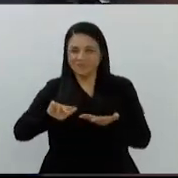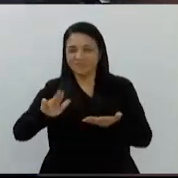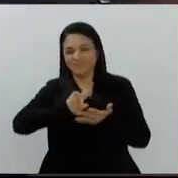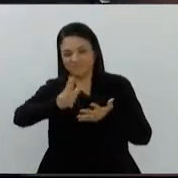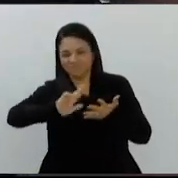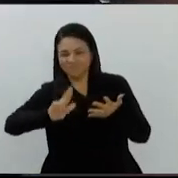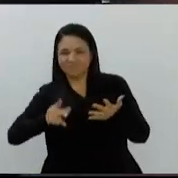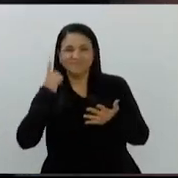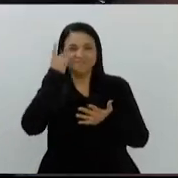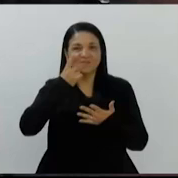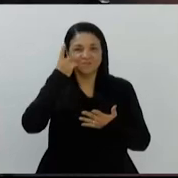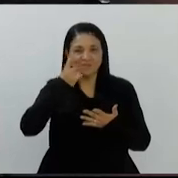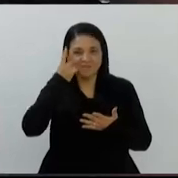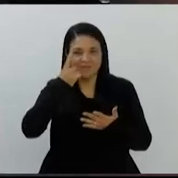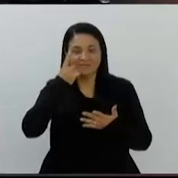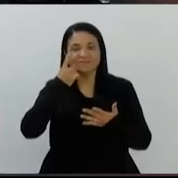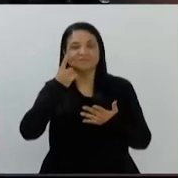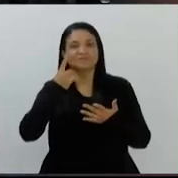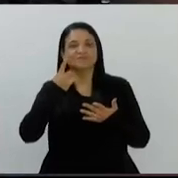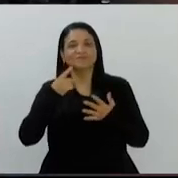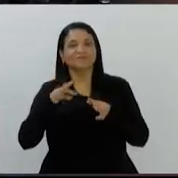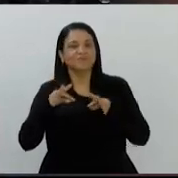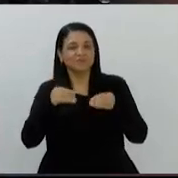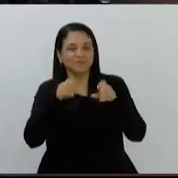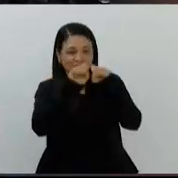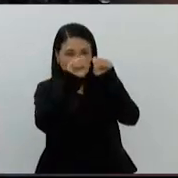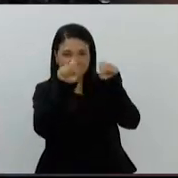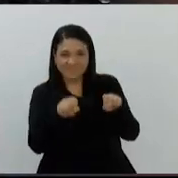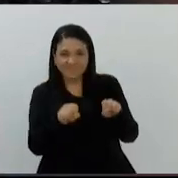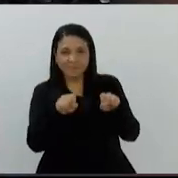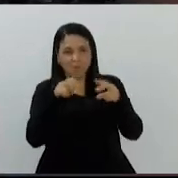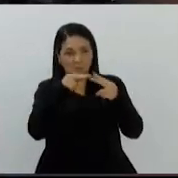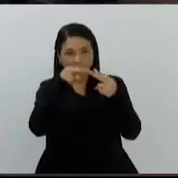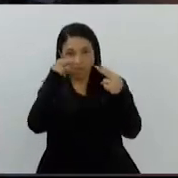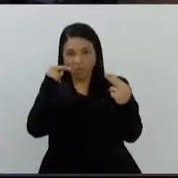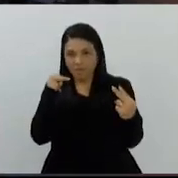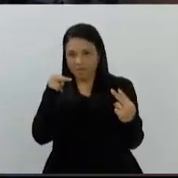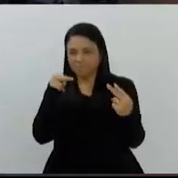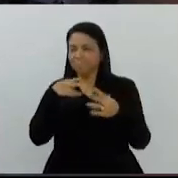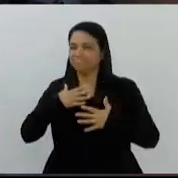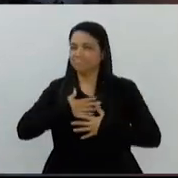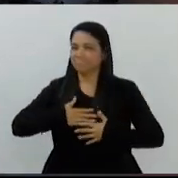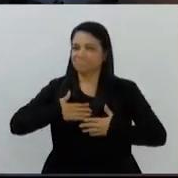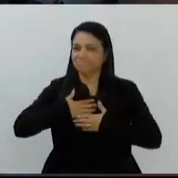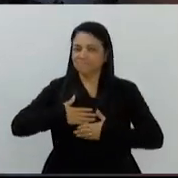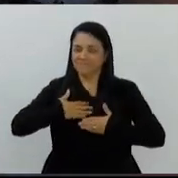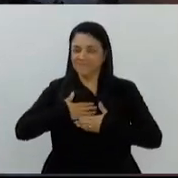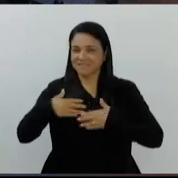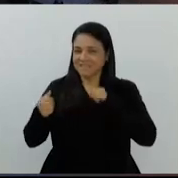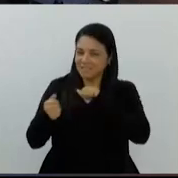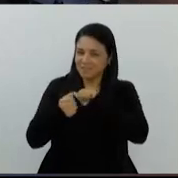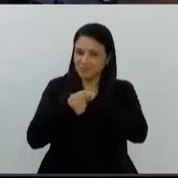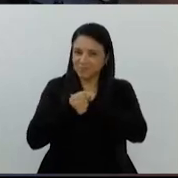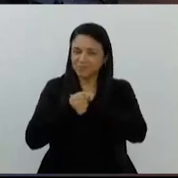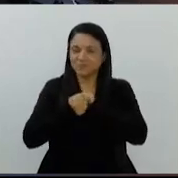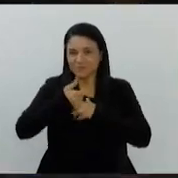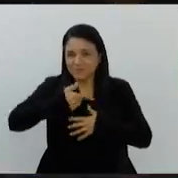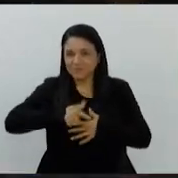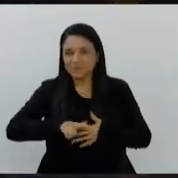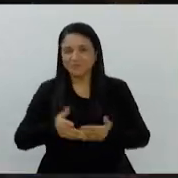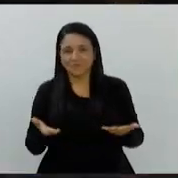Bruno Boareto, todos aí no sistema online. Prazer estar com vossas excelências novamente,